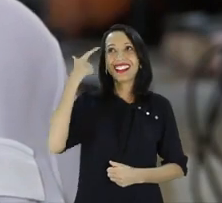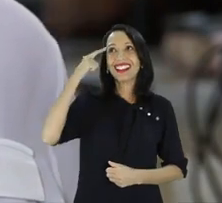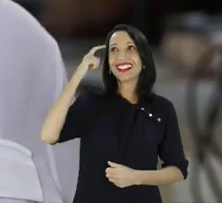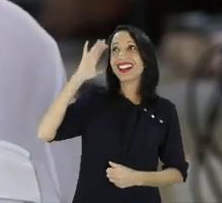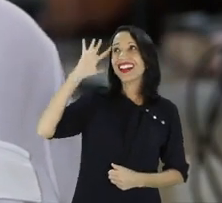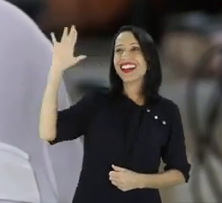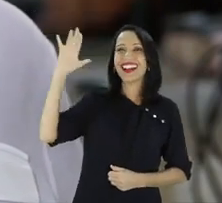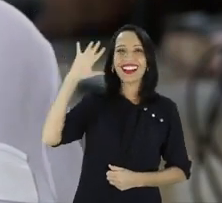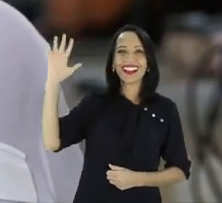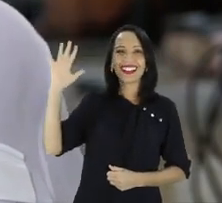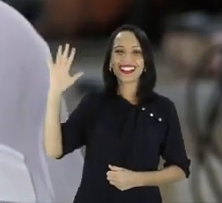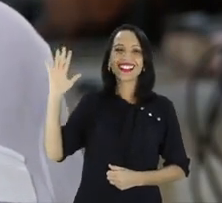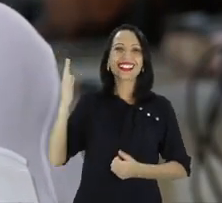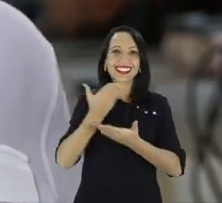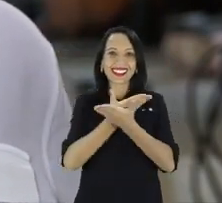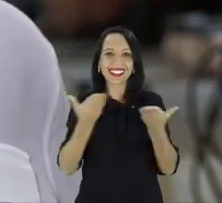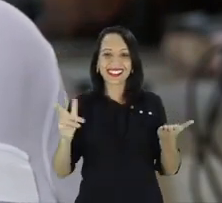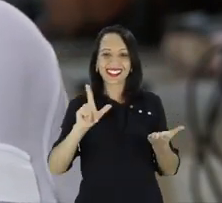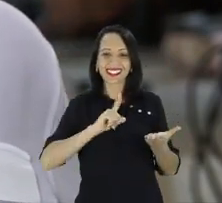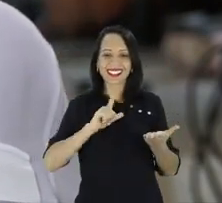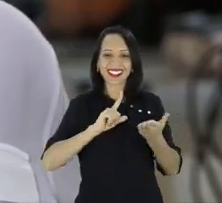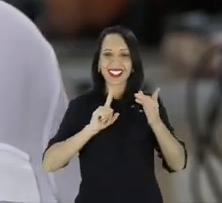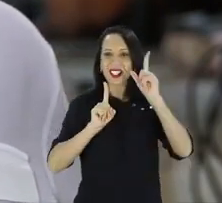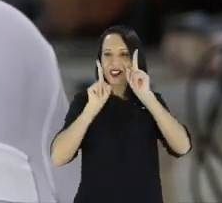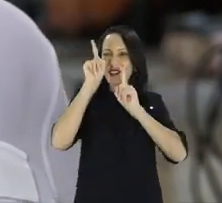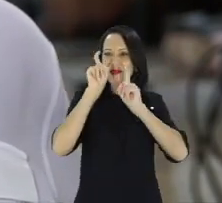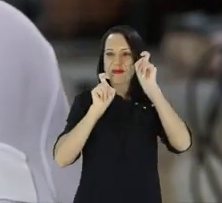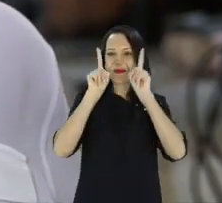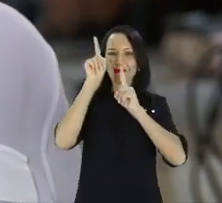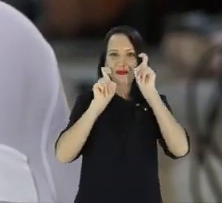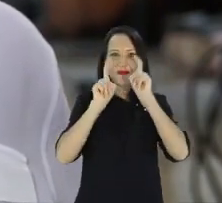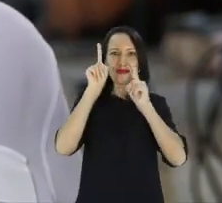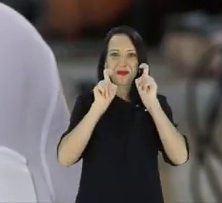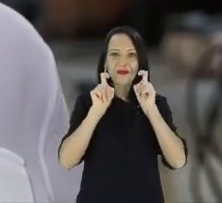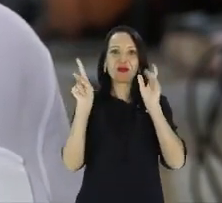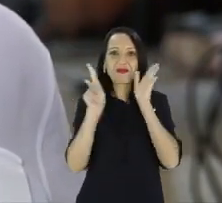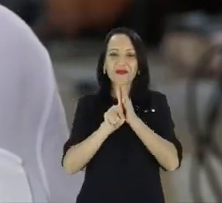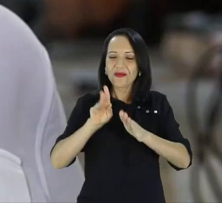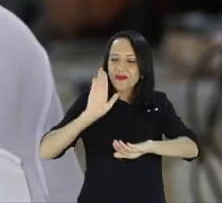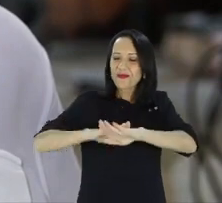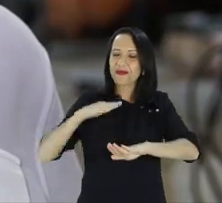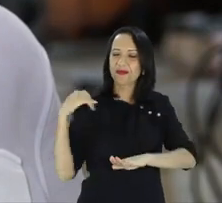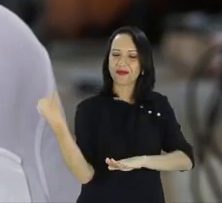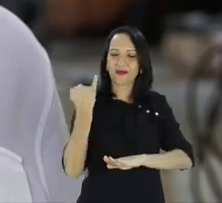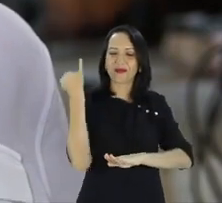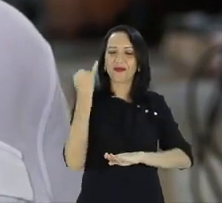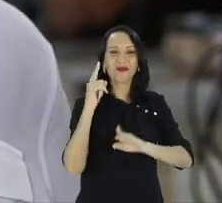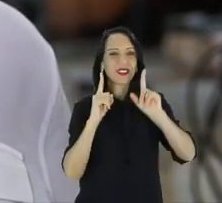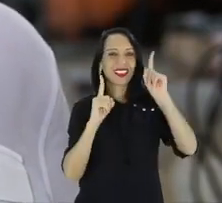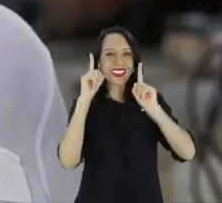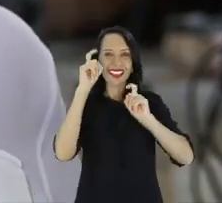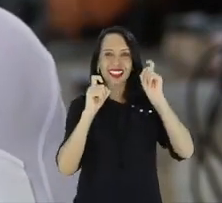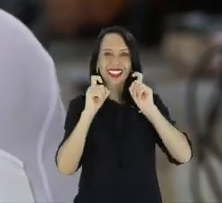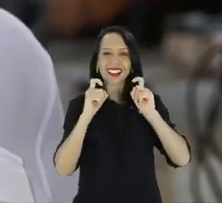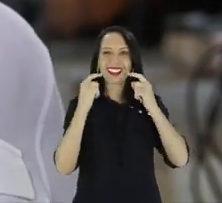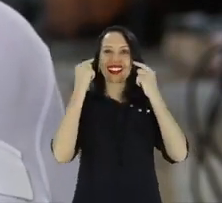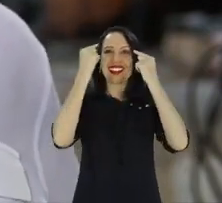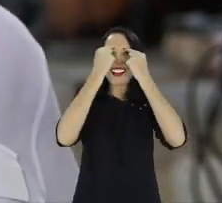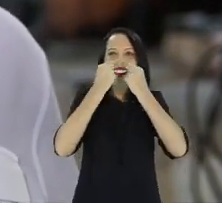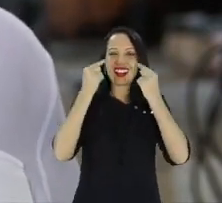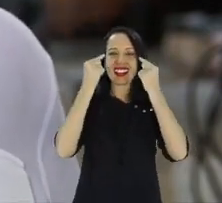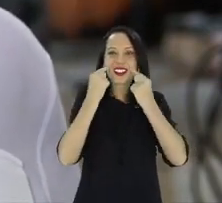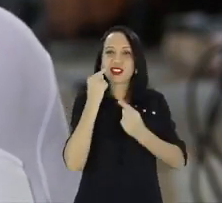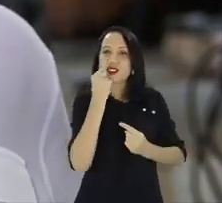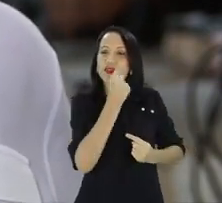porque além de pegar a expressão dele que era o mais importante pegar a expressão no olhar